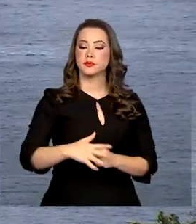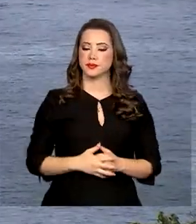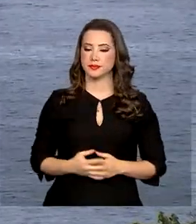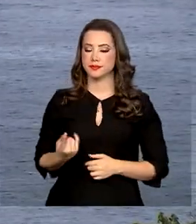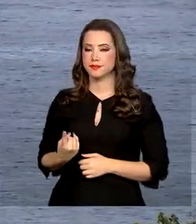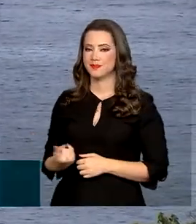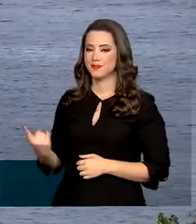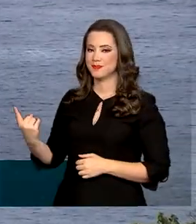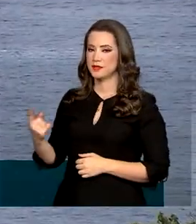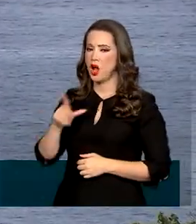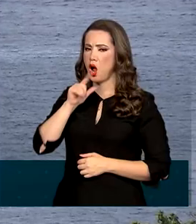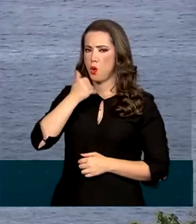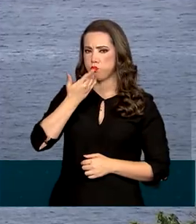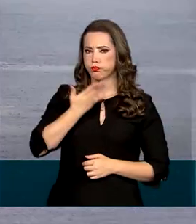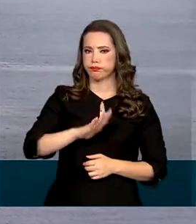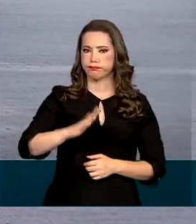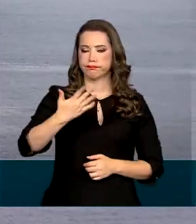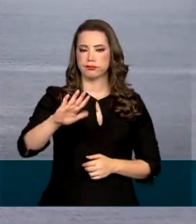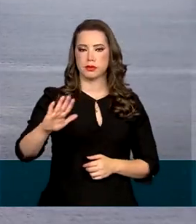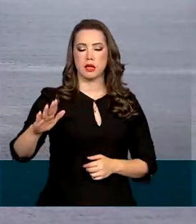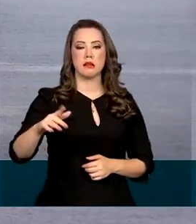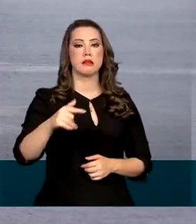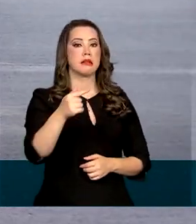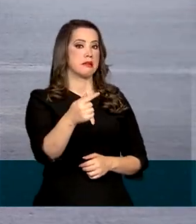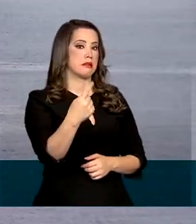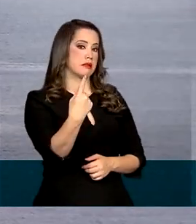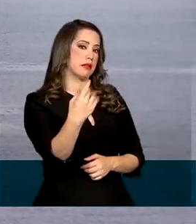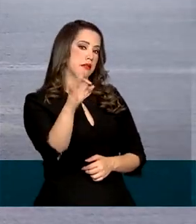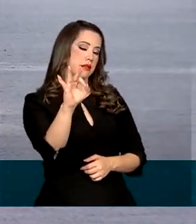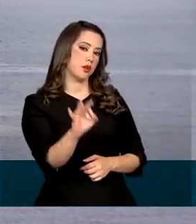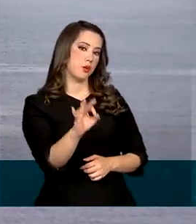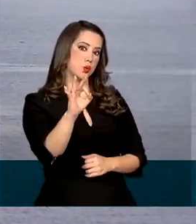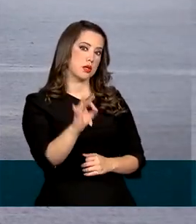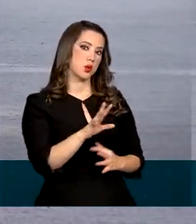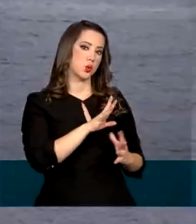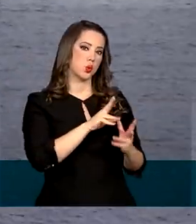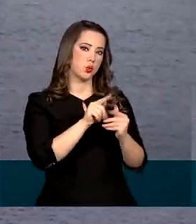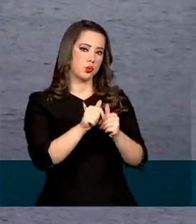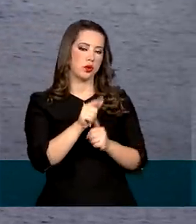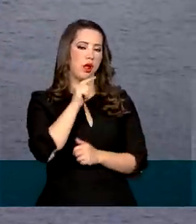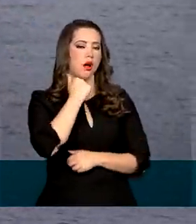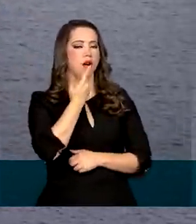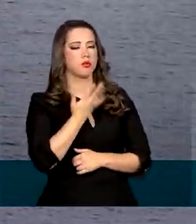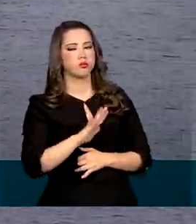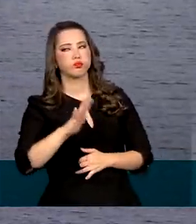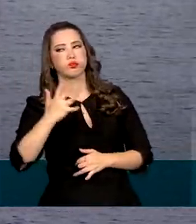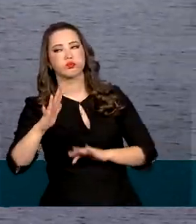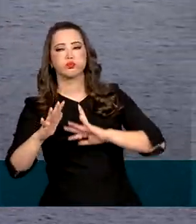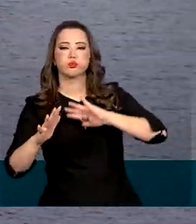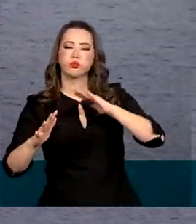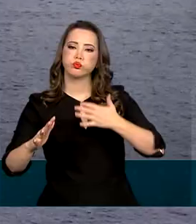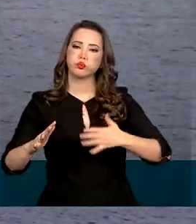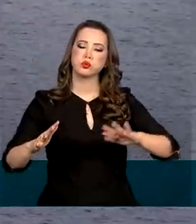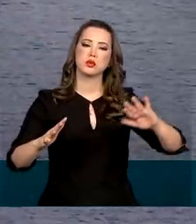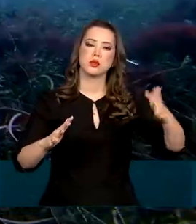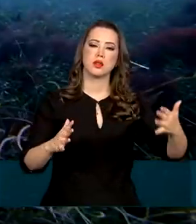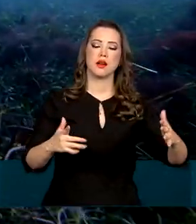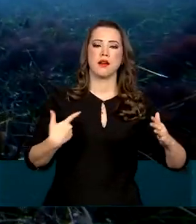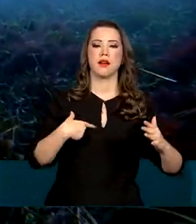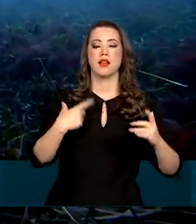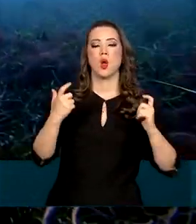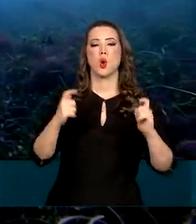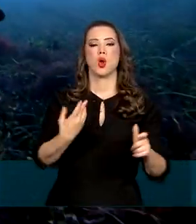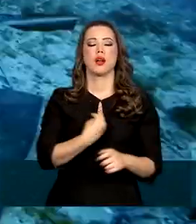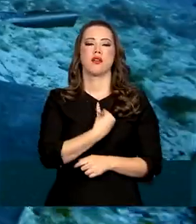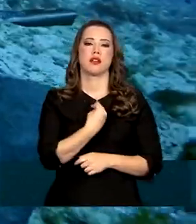ideia, os oceanos cobrem 71% do planeta e são o lar de cerca de 80% de